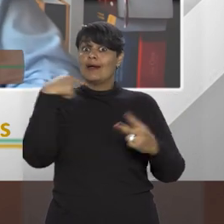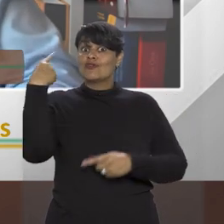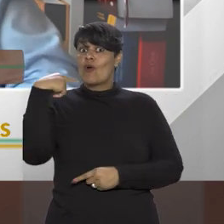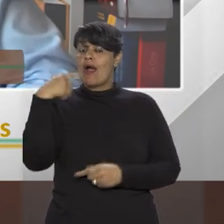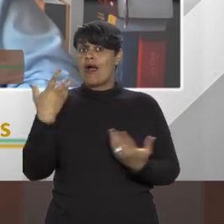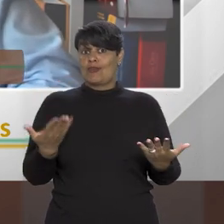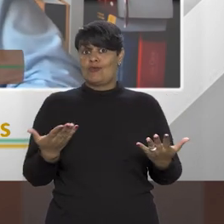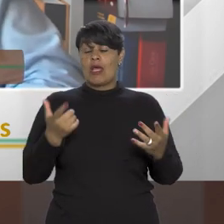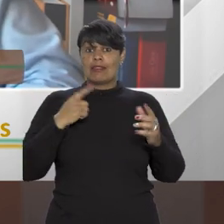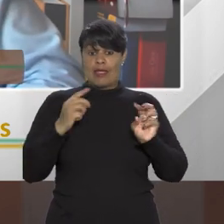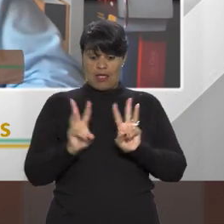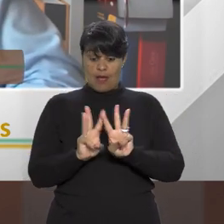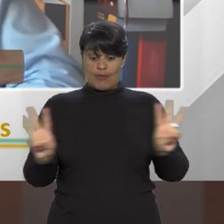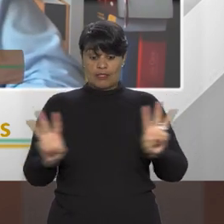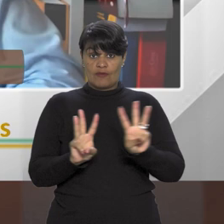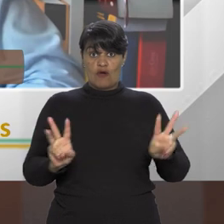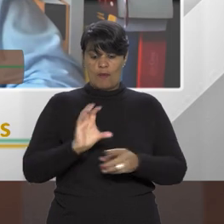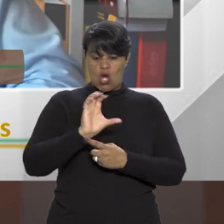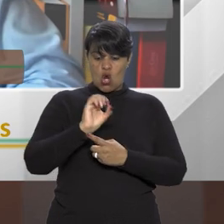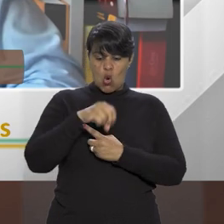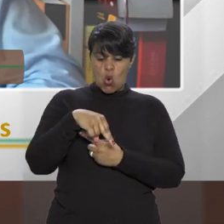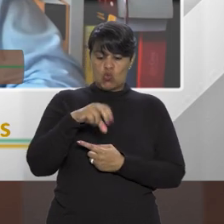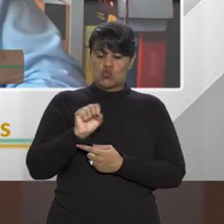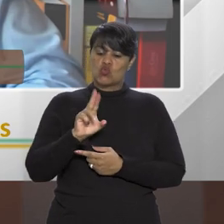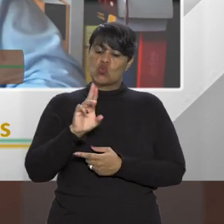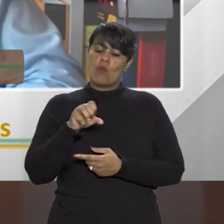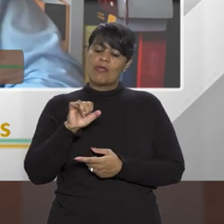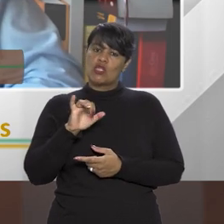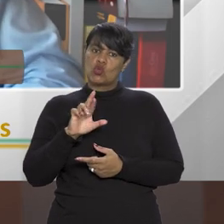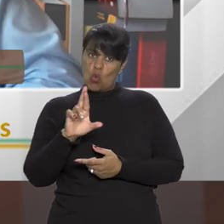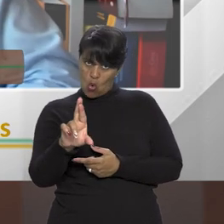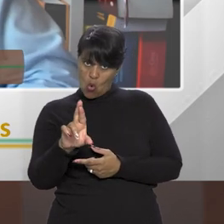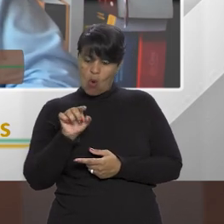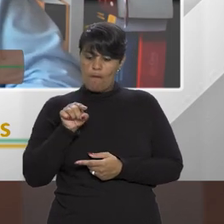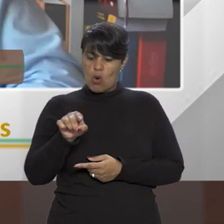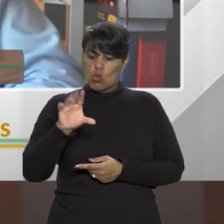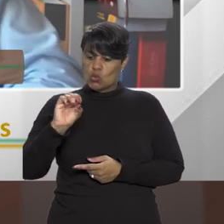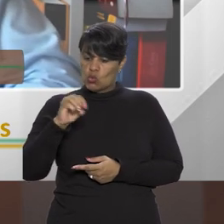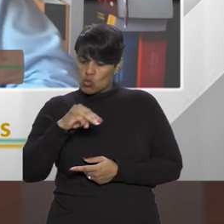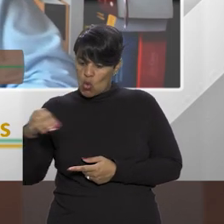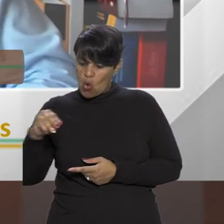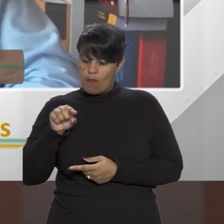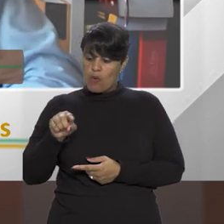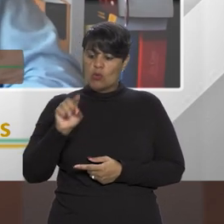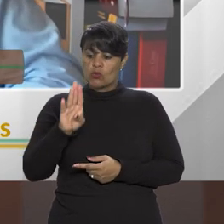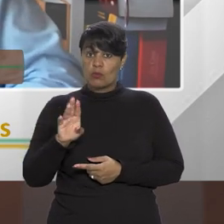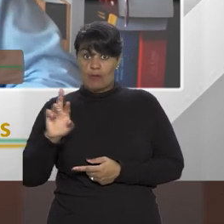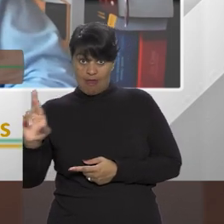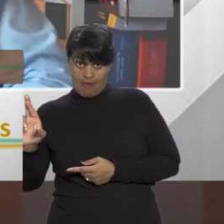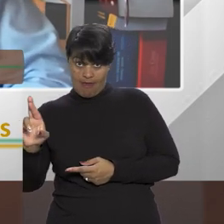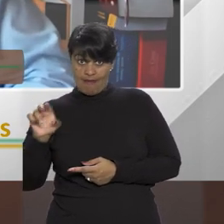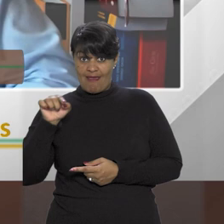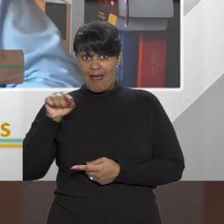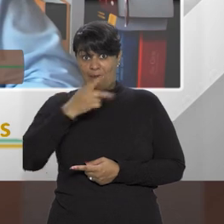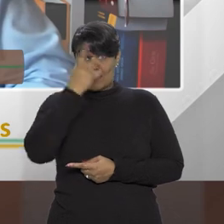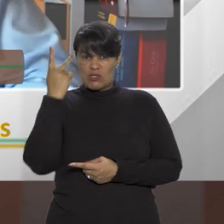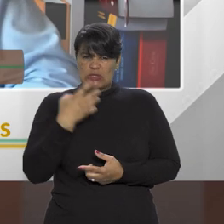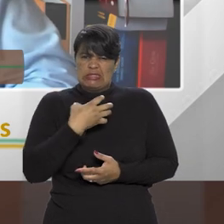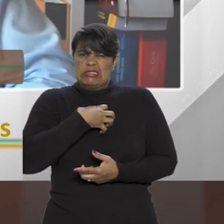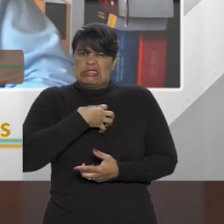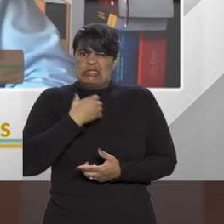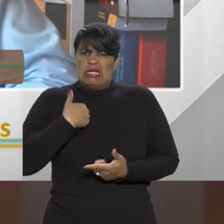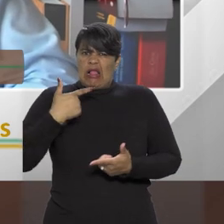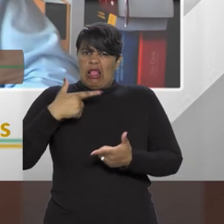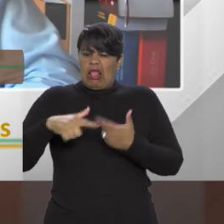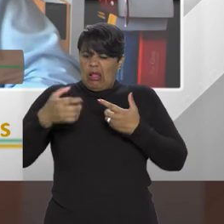online, em que um consumidor que se sente lesado por um fornecedor pode acessar ali e já entrar em contato direto com o